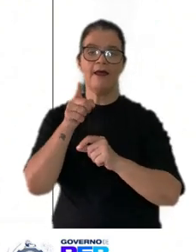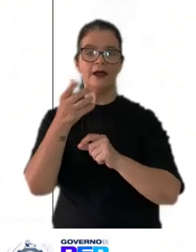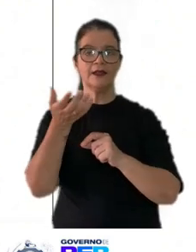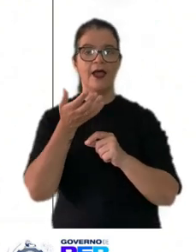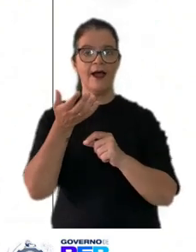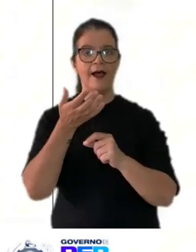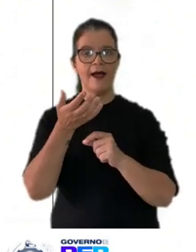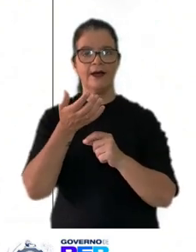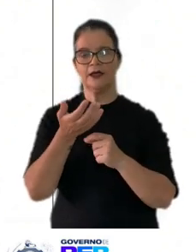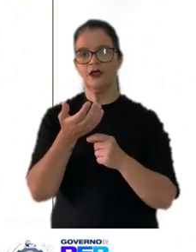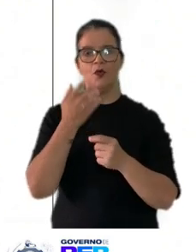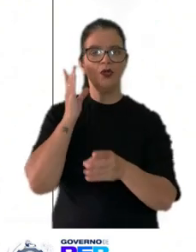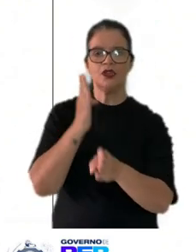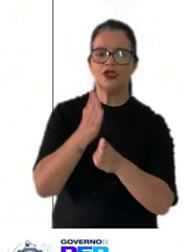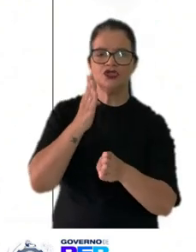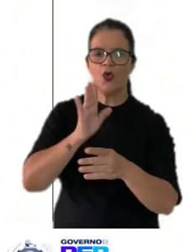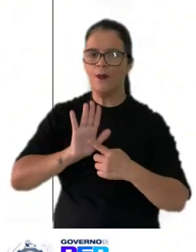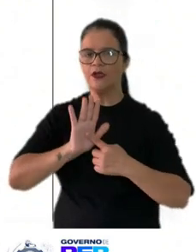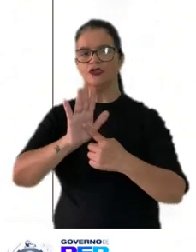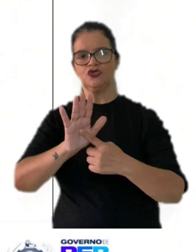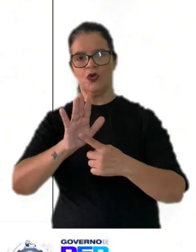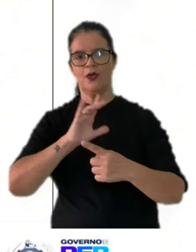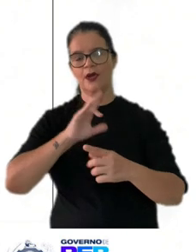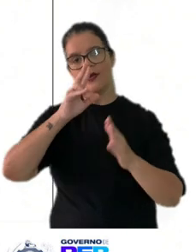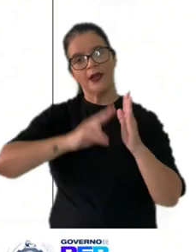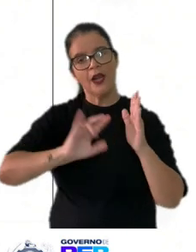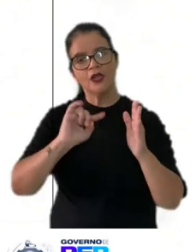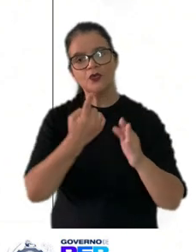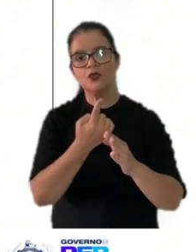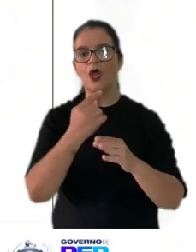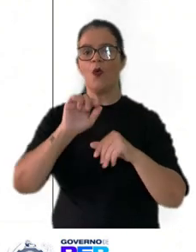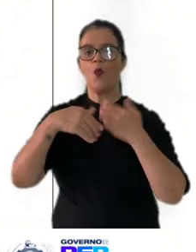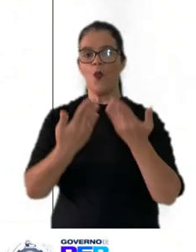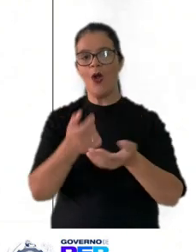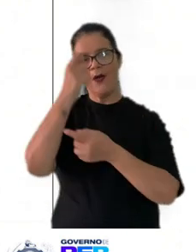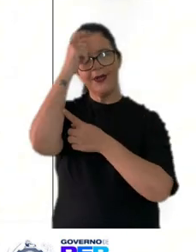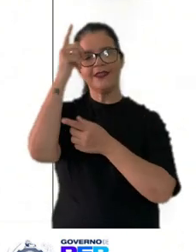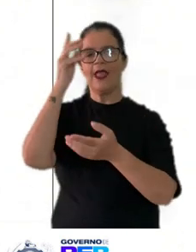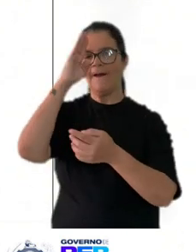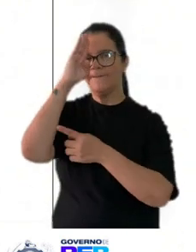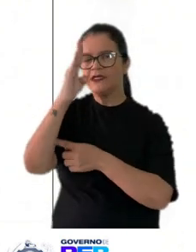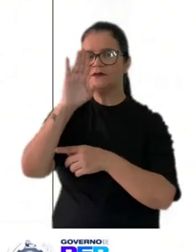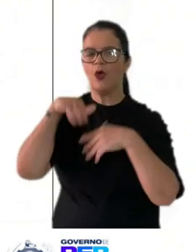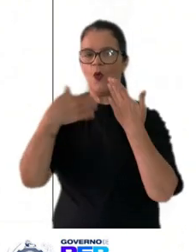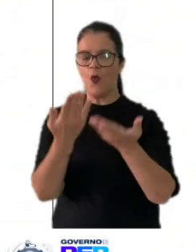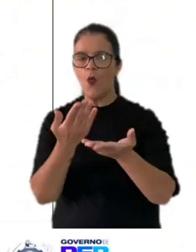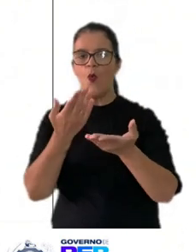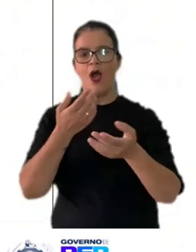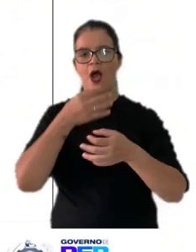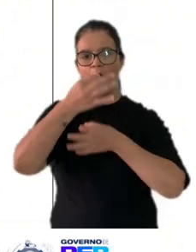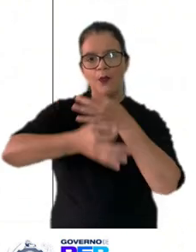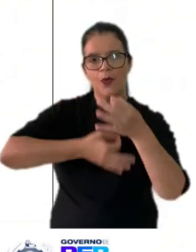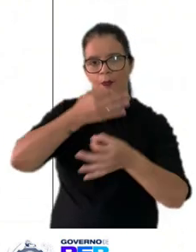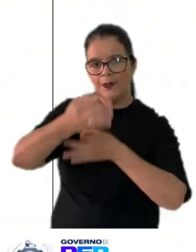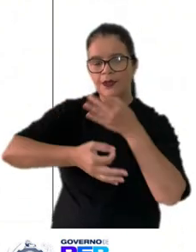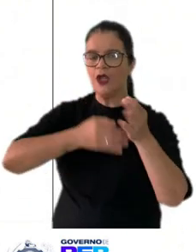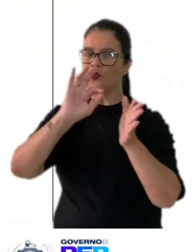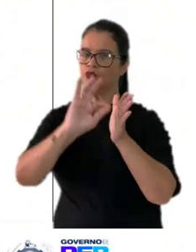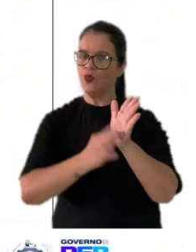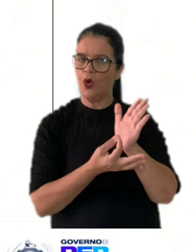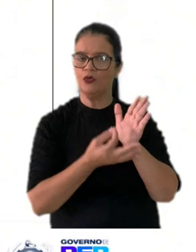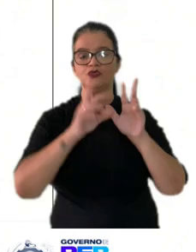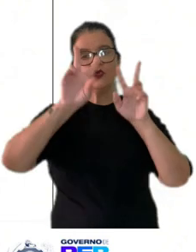descubra revele aqui na nossa leitura qual é a ideia principal qual é o ponto de vista do autor sobre